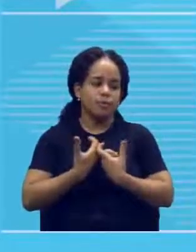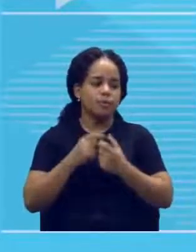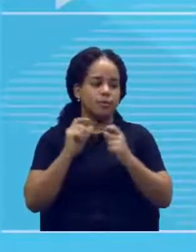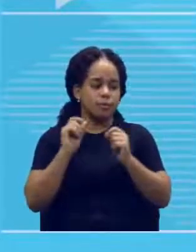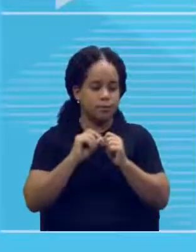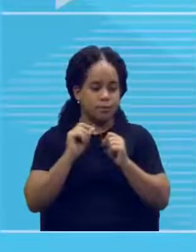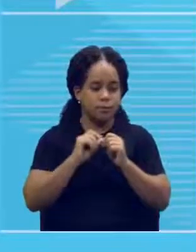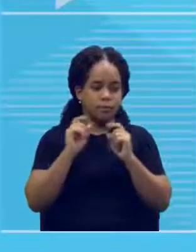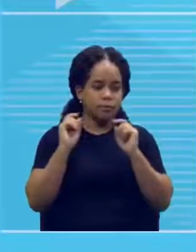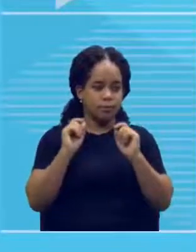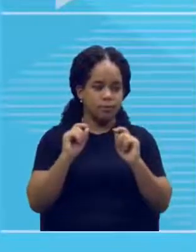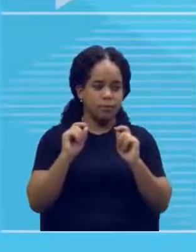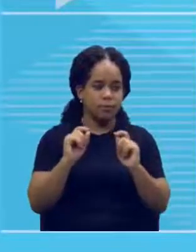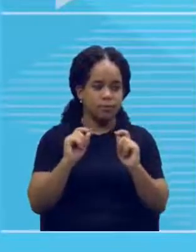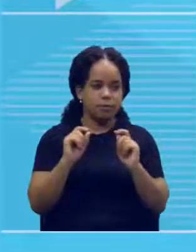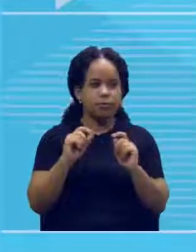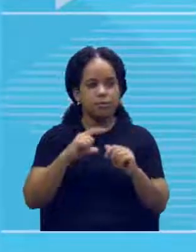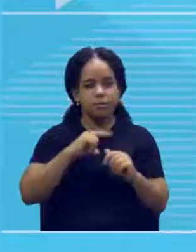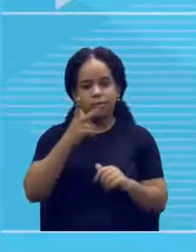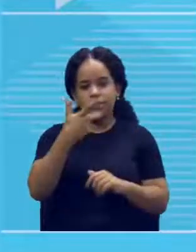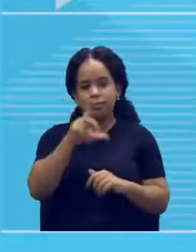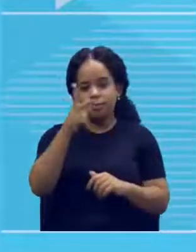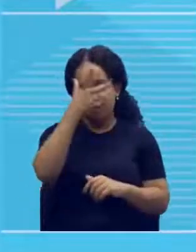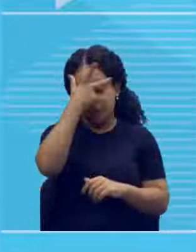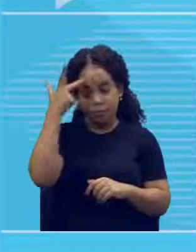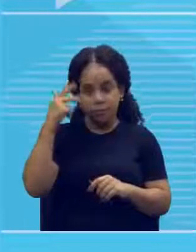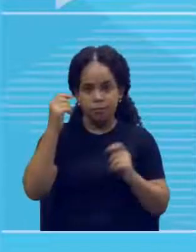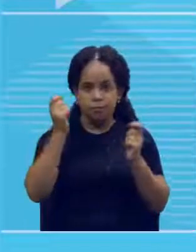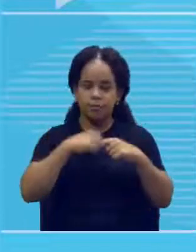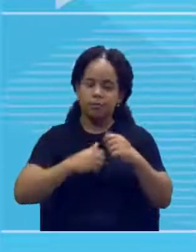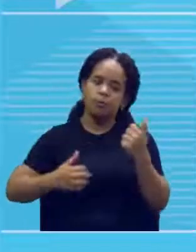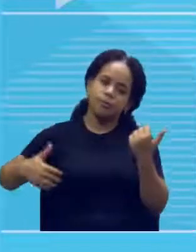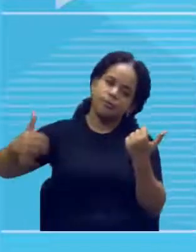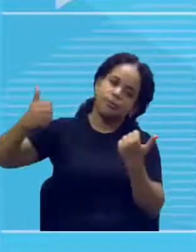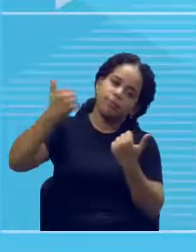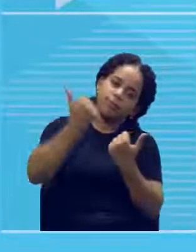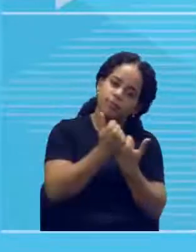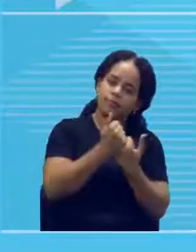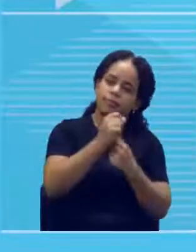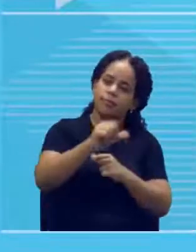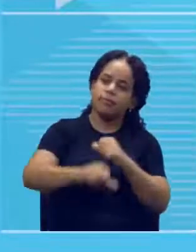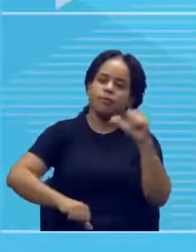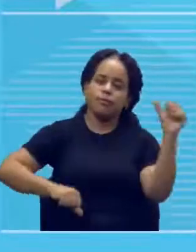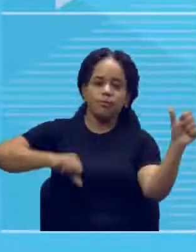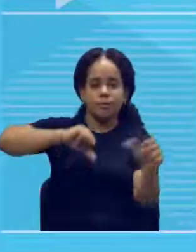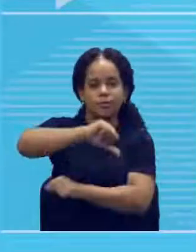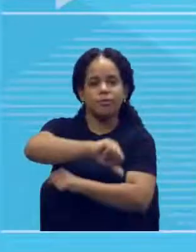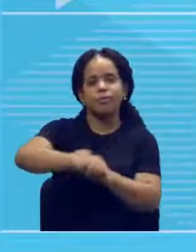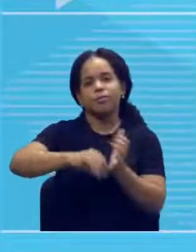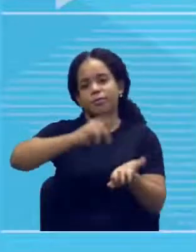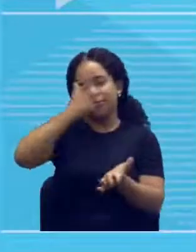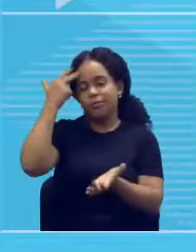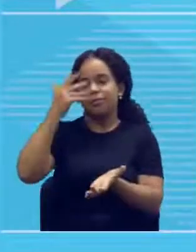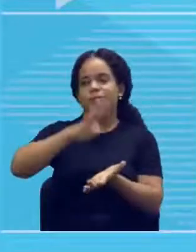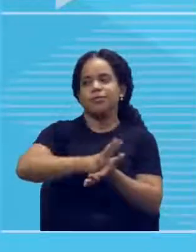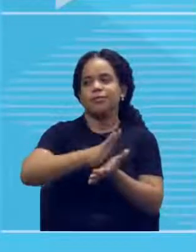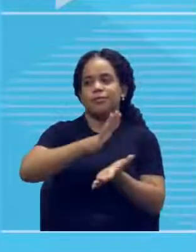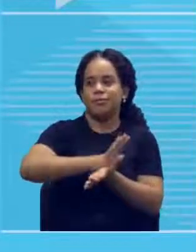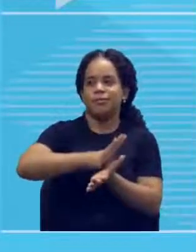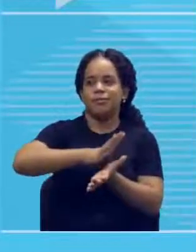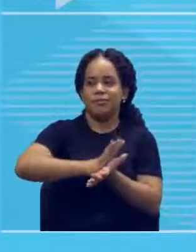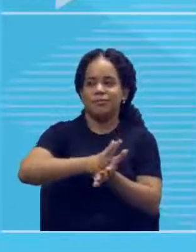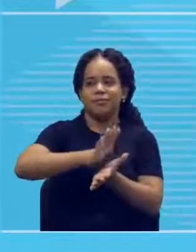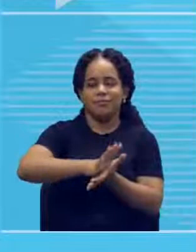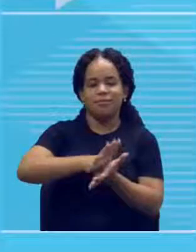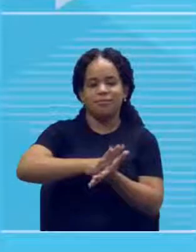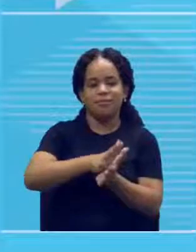vinham outras pessoas para nos substituir. E tome dança, e tome uva amassada, pisando, fazendo vinho,